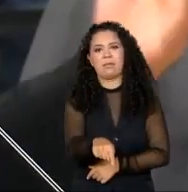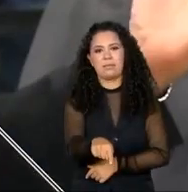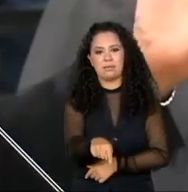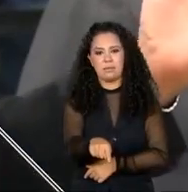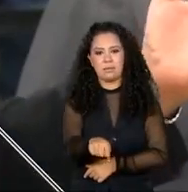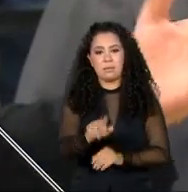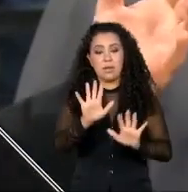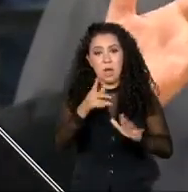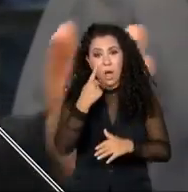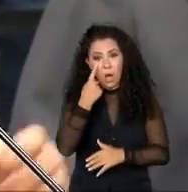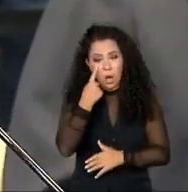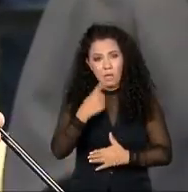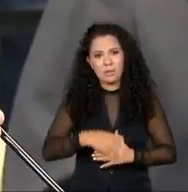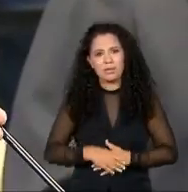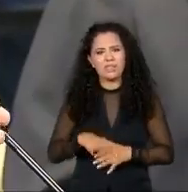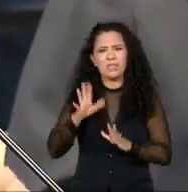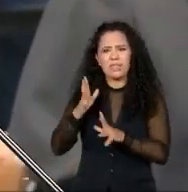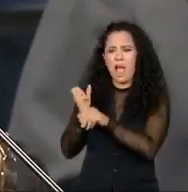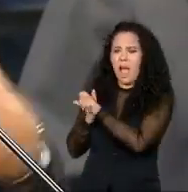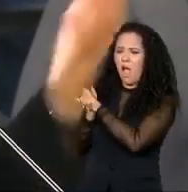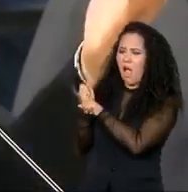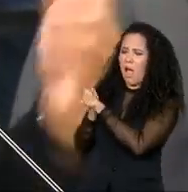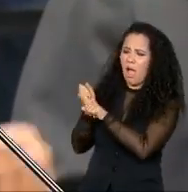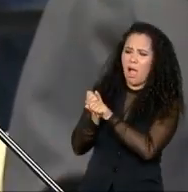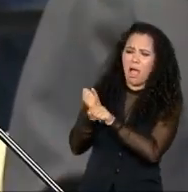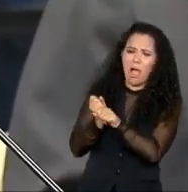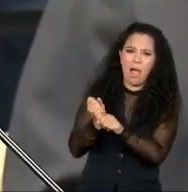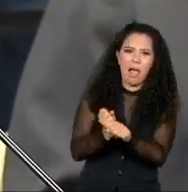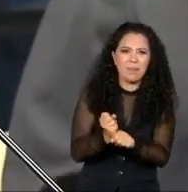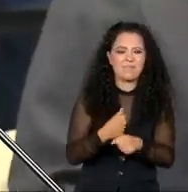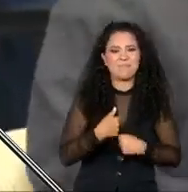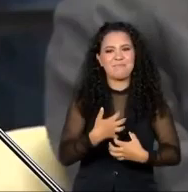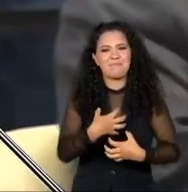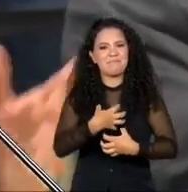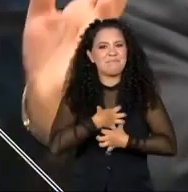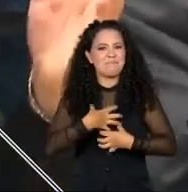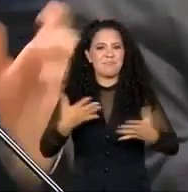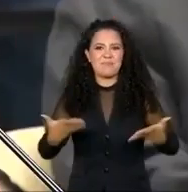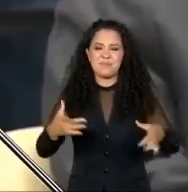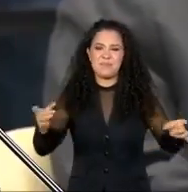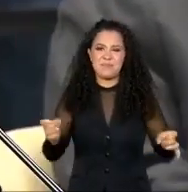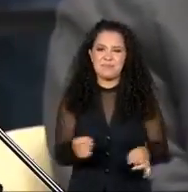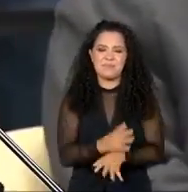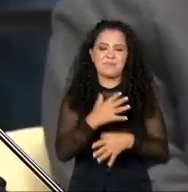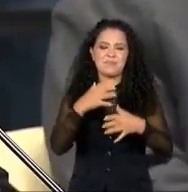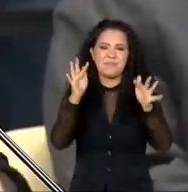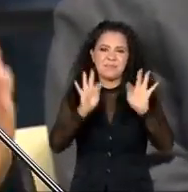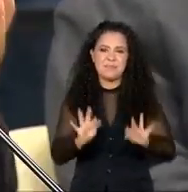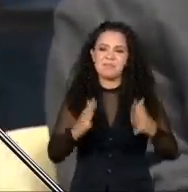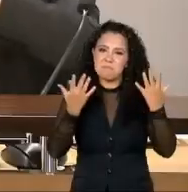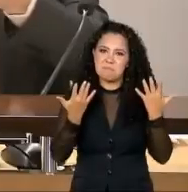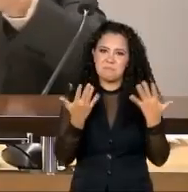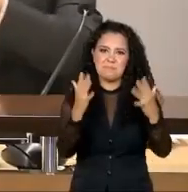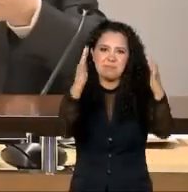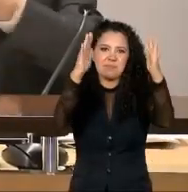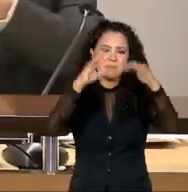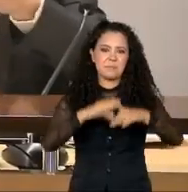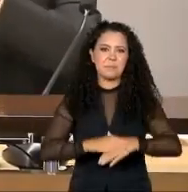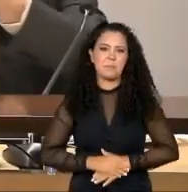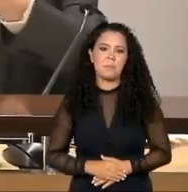e olha, depois de tantos anos, eu me sinto realizado no dia de hoje. Parabéns, parabéns.